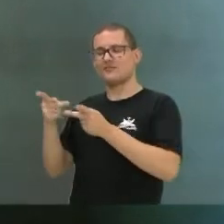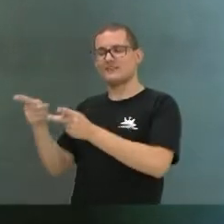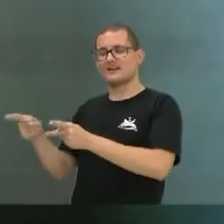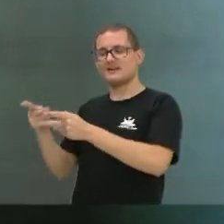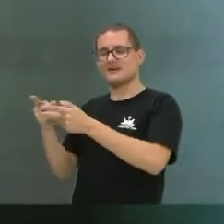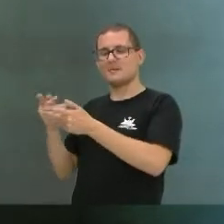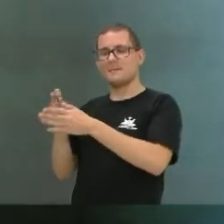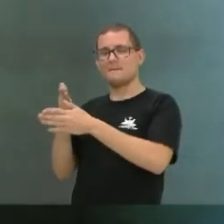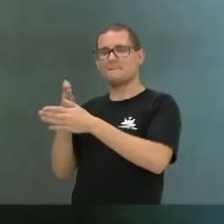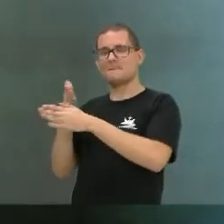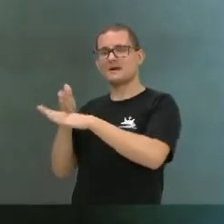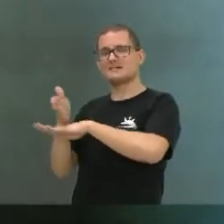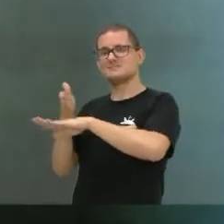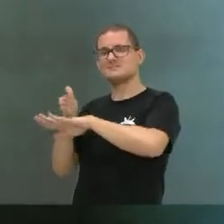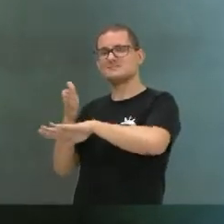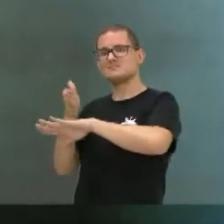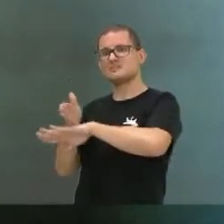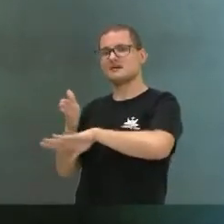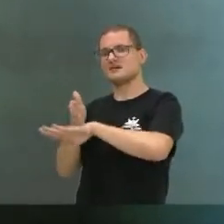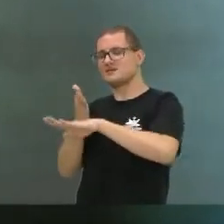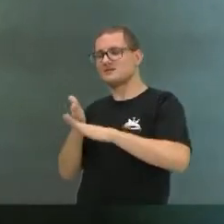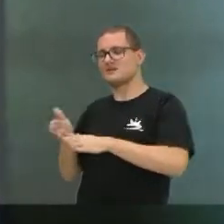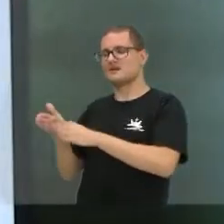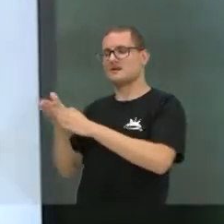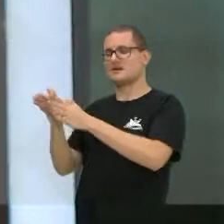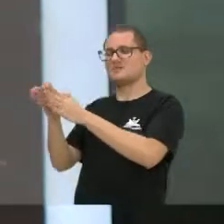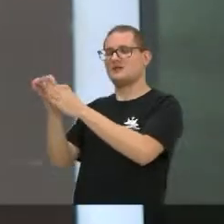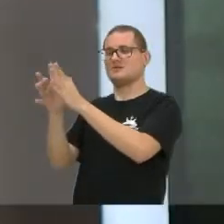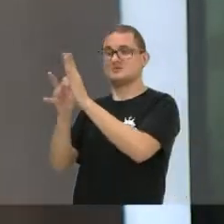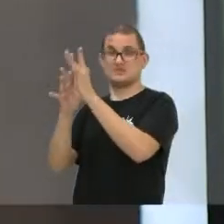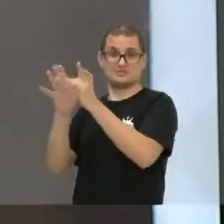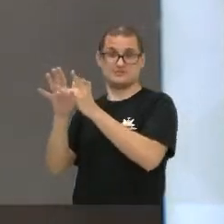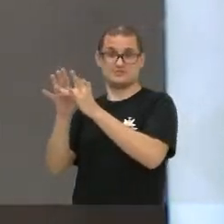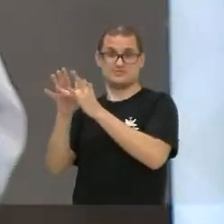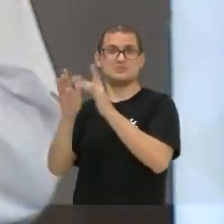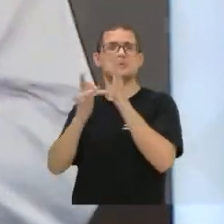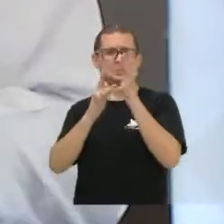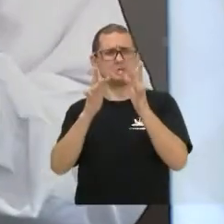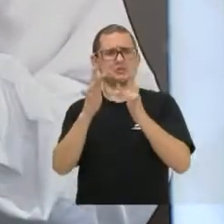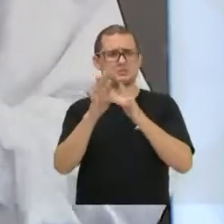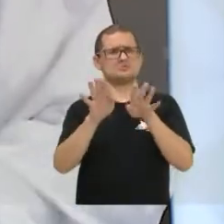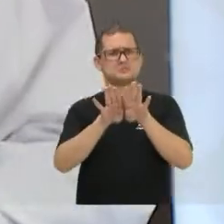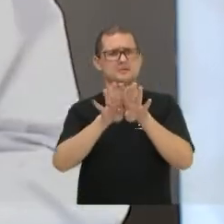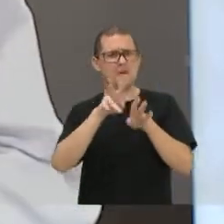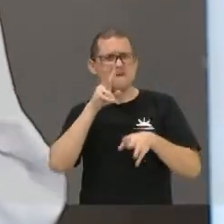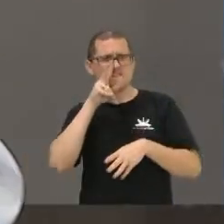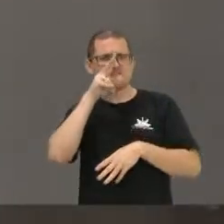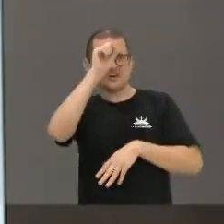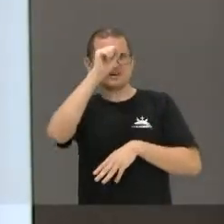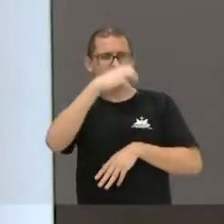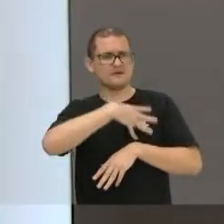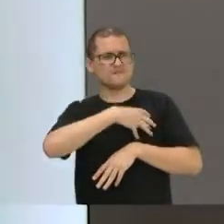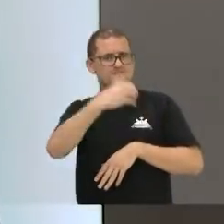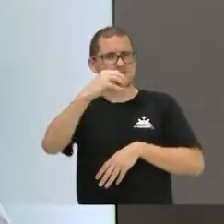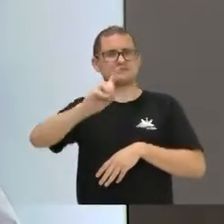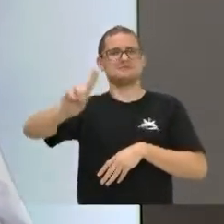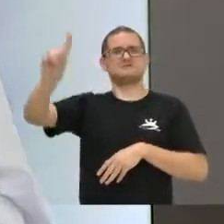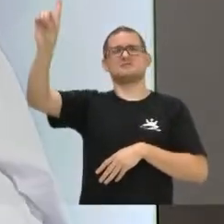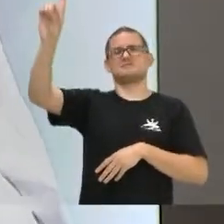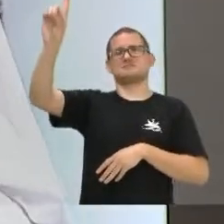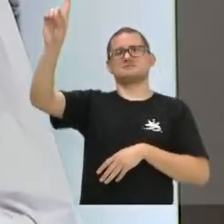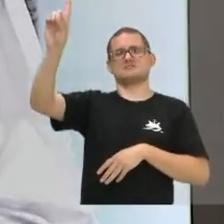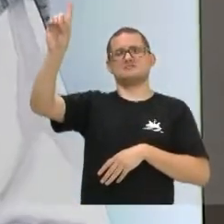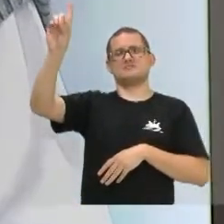jesus e também ele era forte filho do deus altíssimo